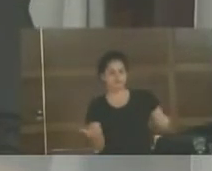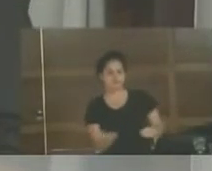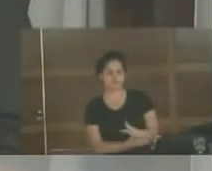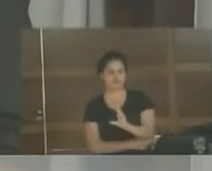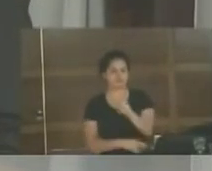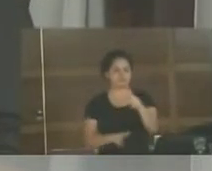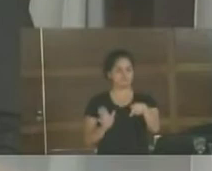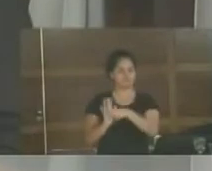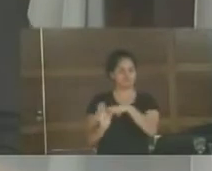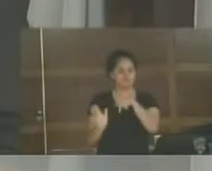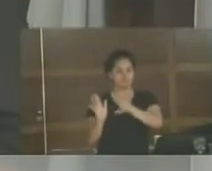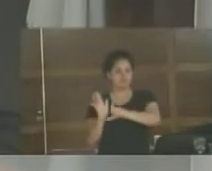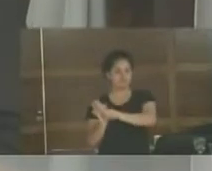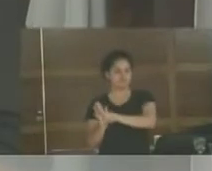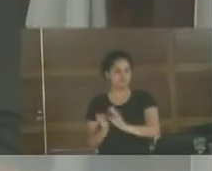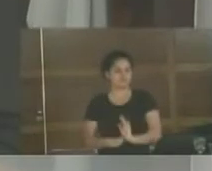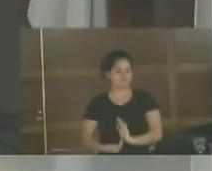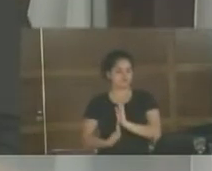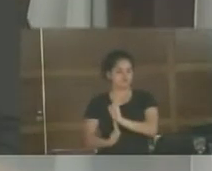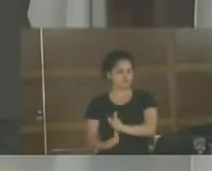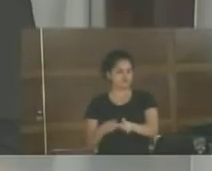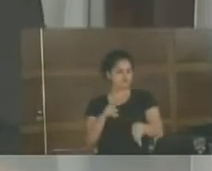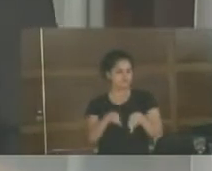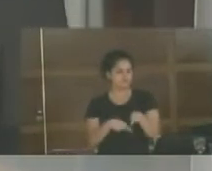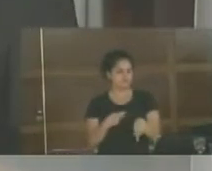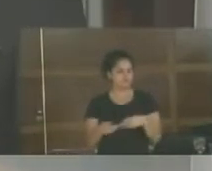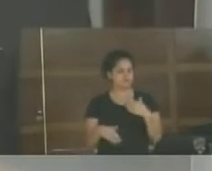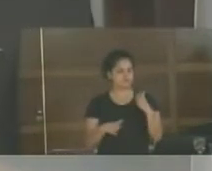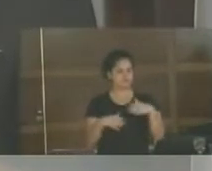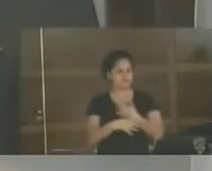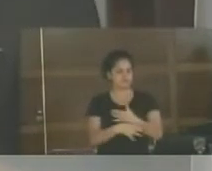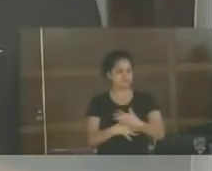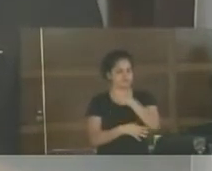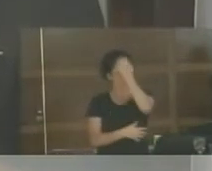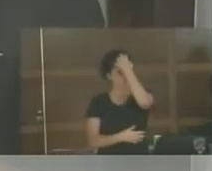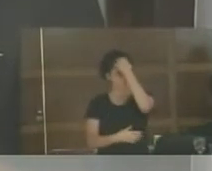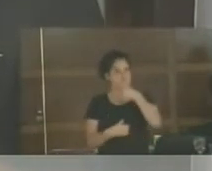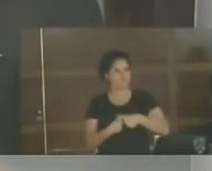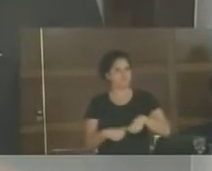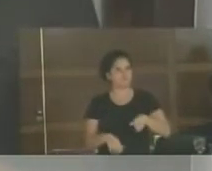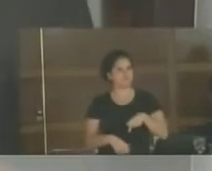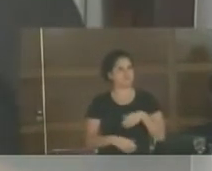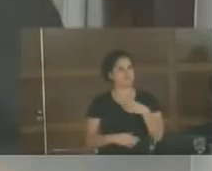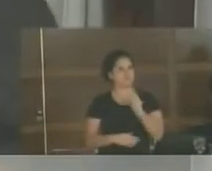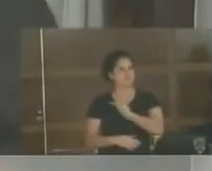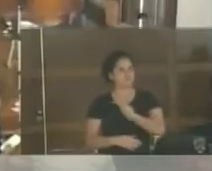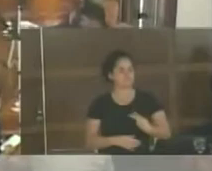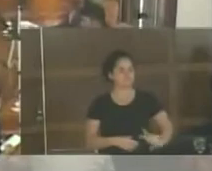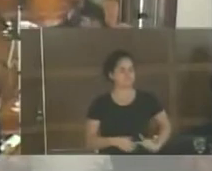alguns projetos de lei que venham a beneficiar a nossa sociedade de Angra dos Reis. Fico por aqui, senhor presidente.